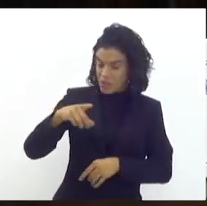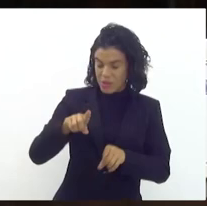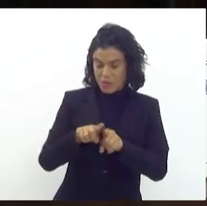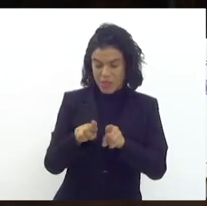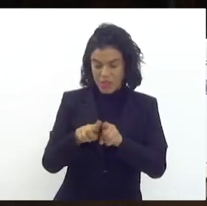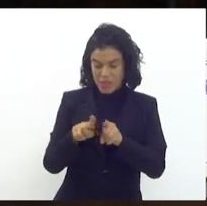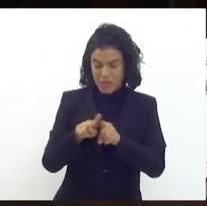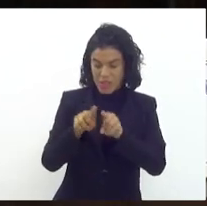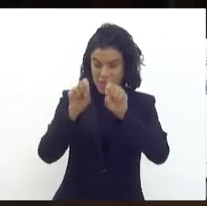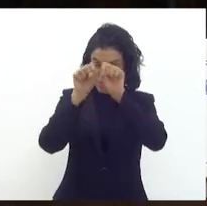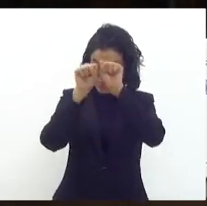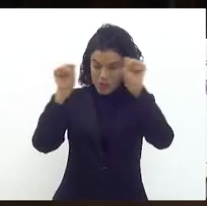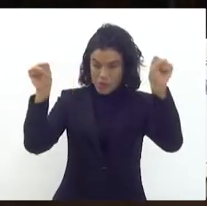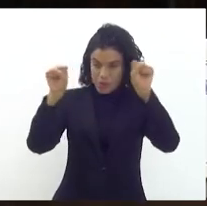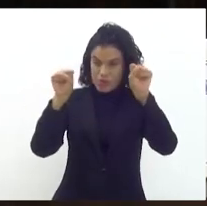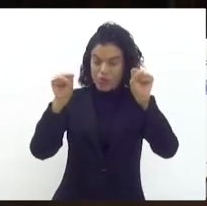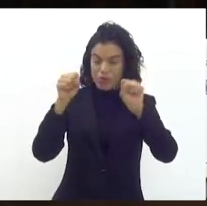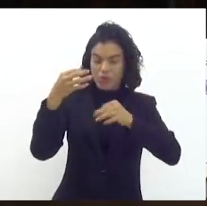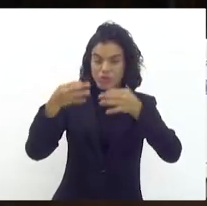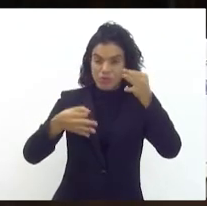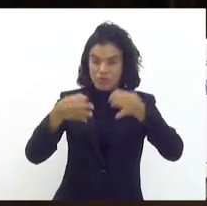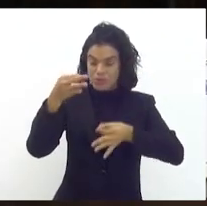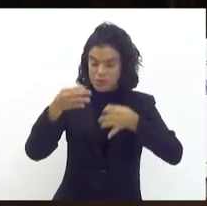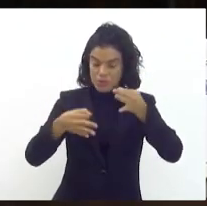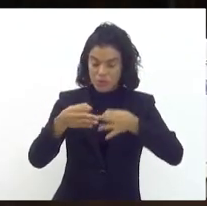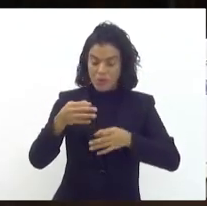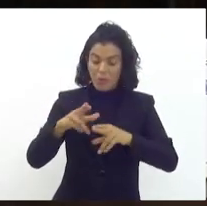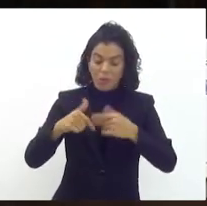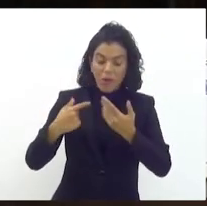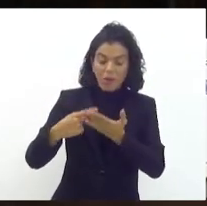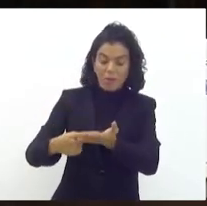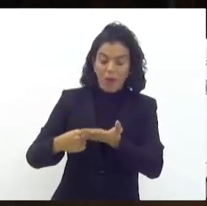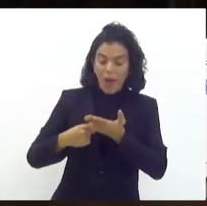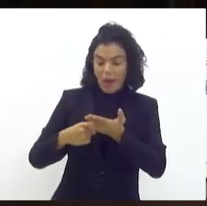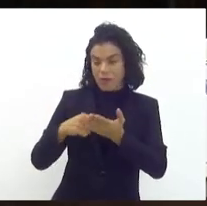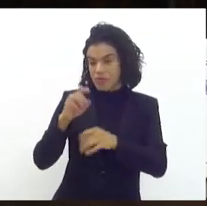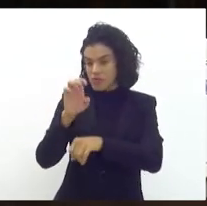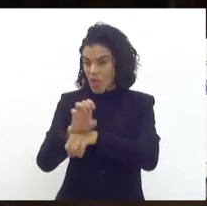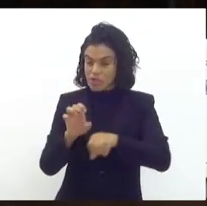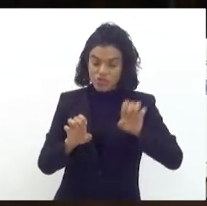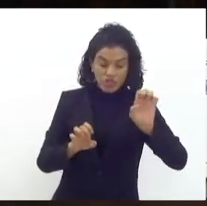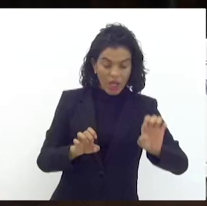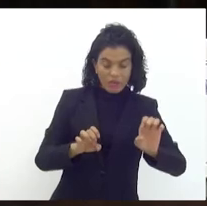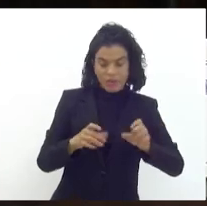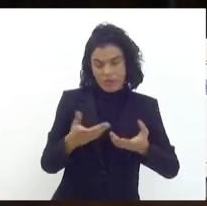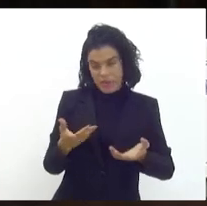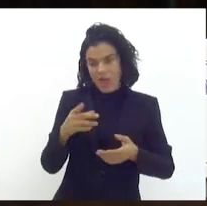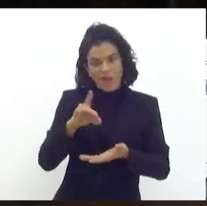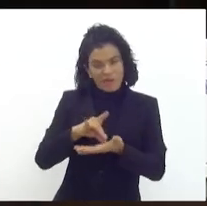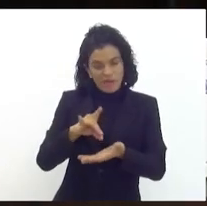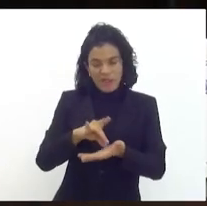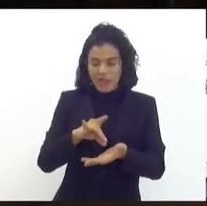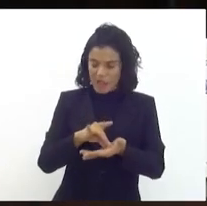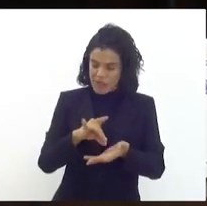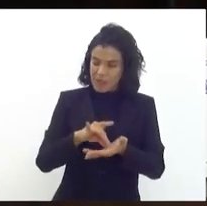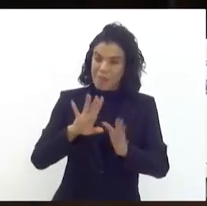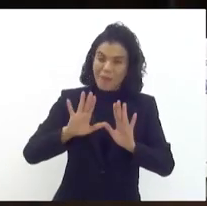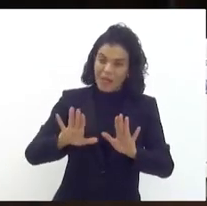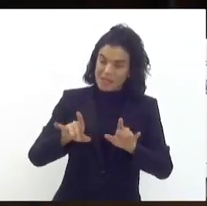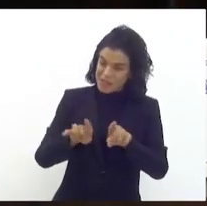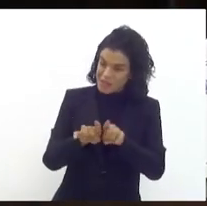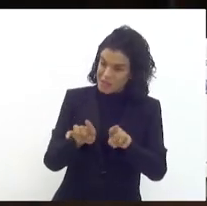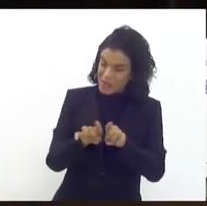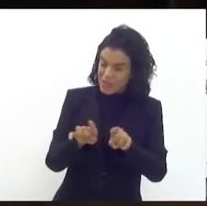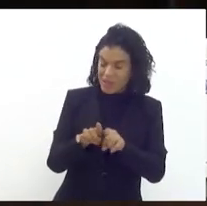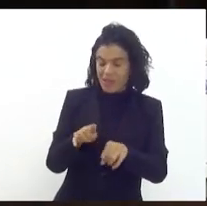no STF por conta dessas discussões de pacto federativo entre outras coisas isso é verdade mas isso também